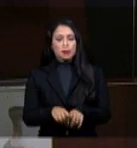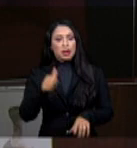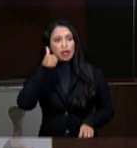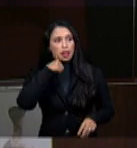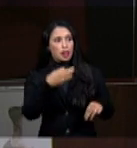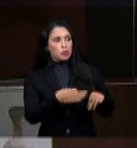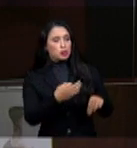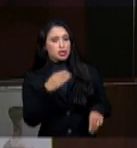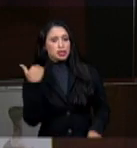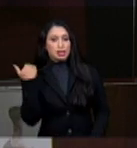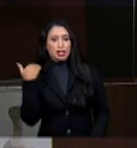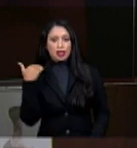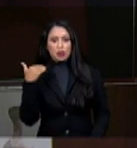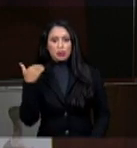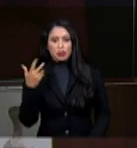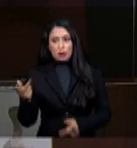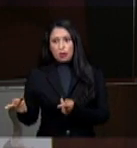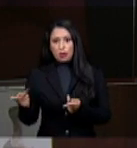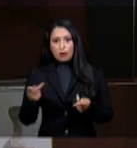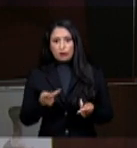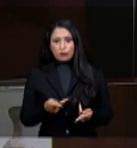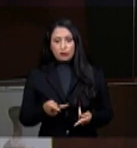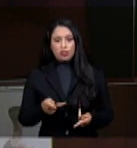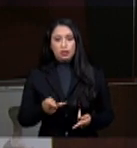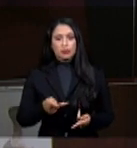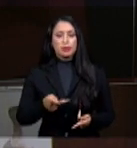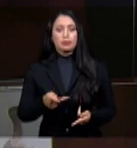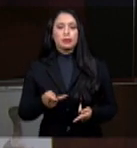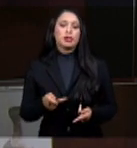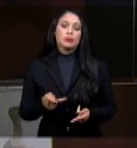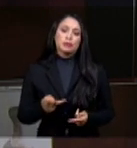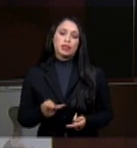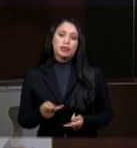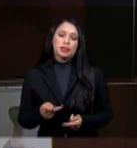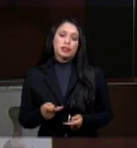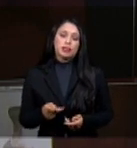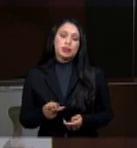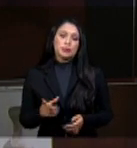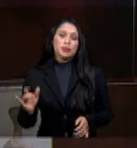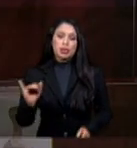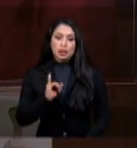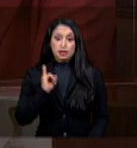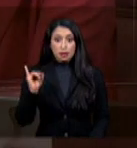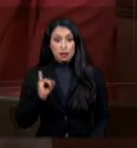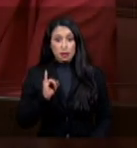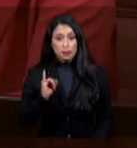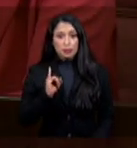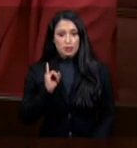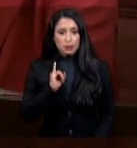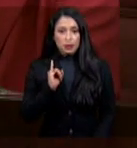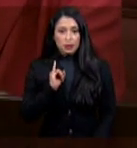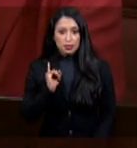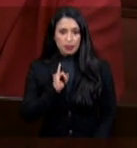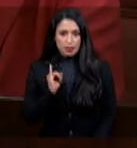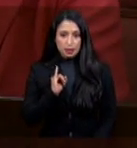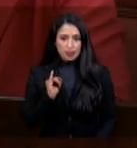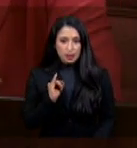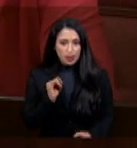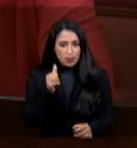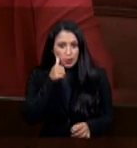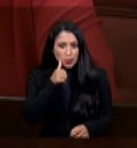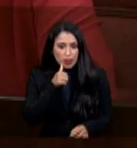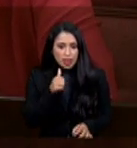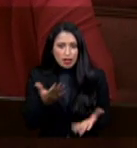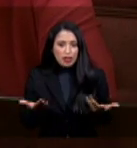cabelos louros, lisos e curtos. Usa um blazer vermelho, óculos arredondados